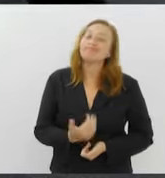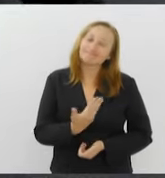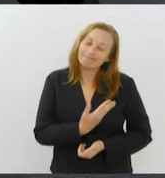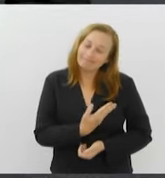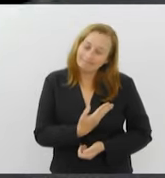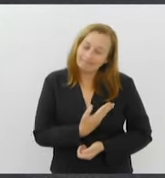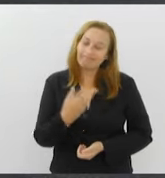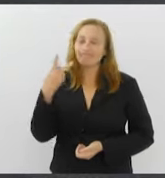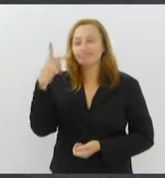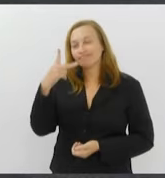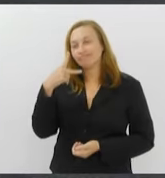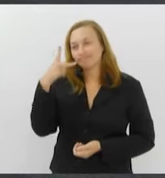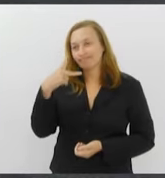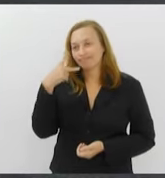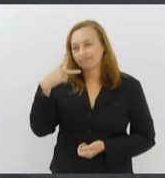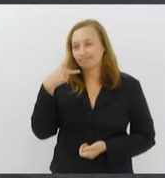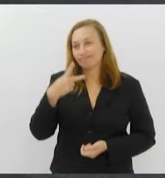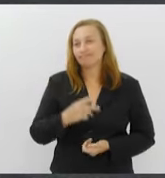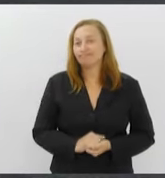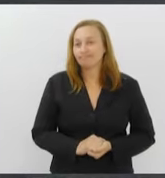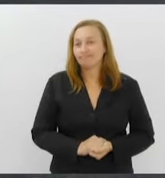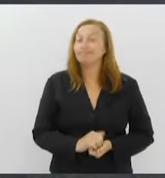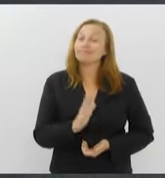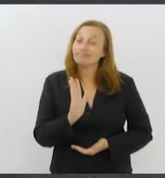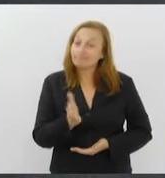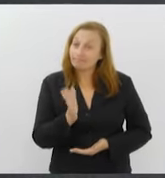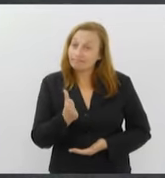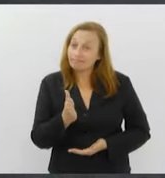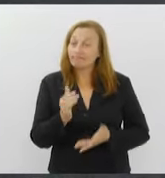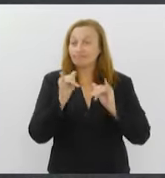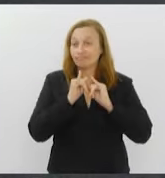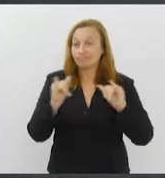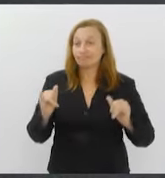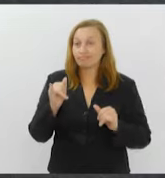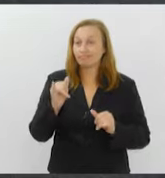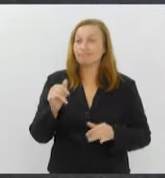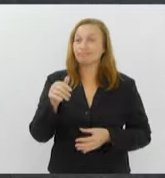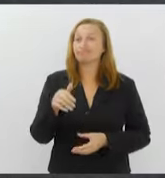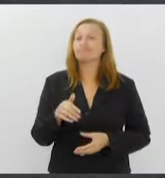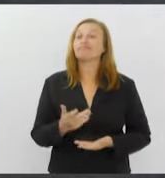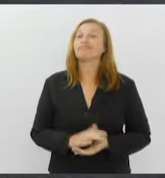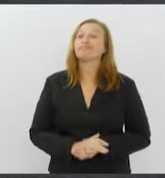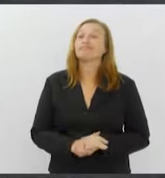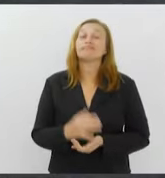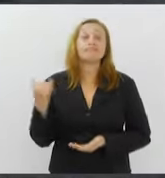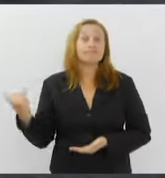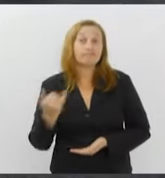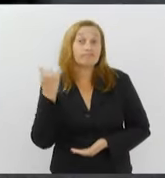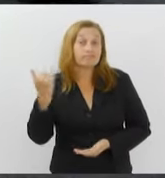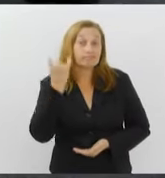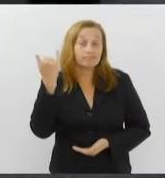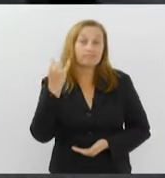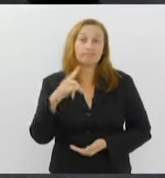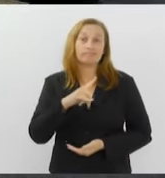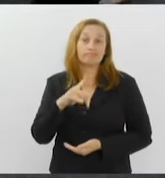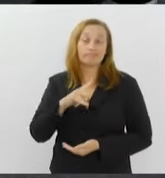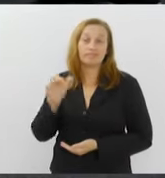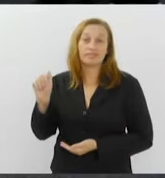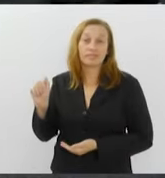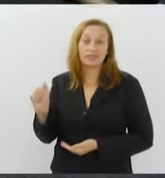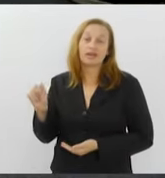colegas parlamentares que já fizeram esse reconhecimento sobre a importância que tem o Armazém do Campo